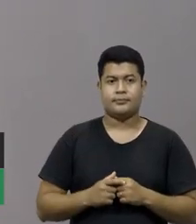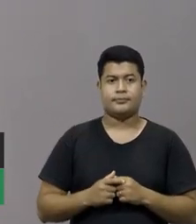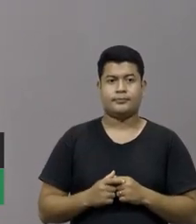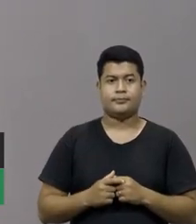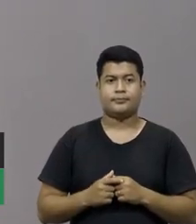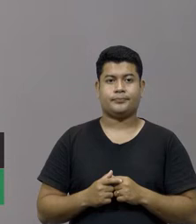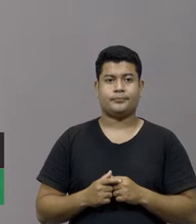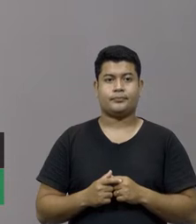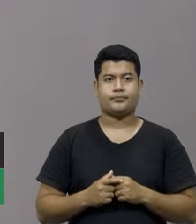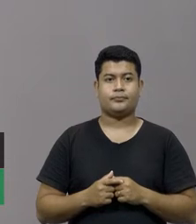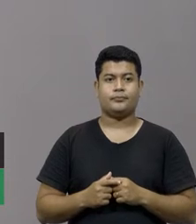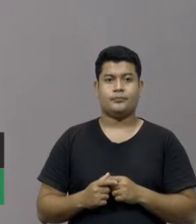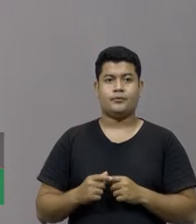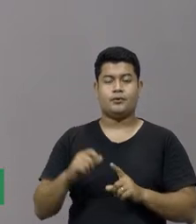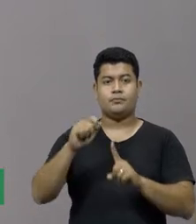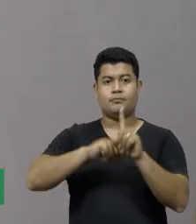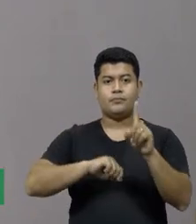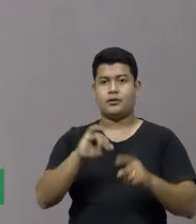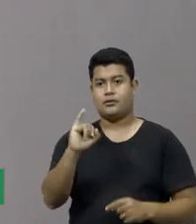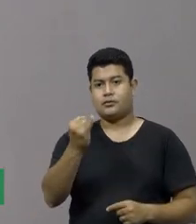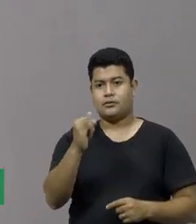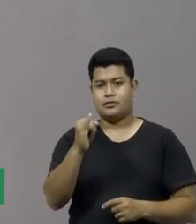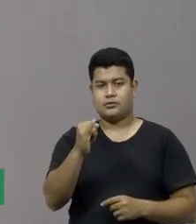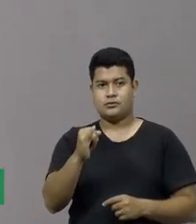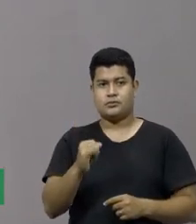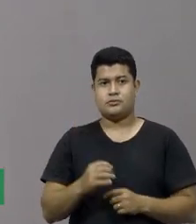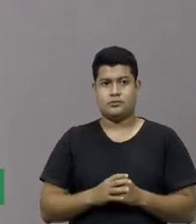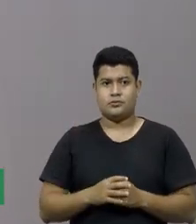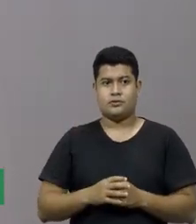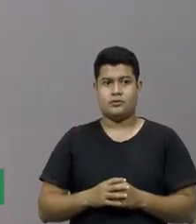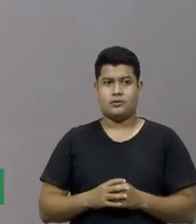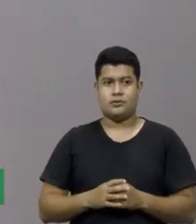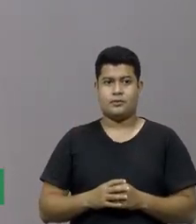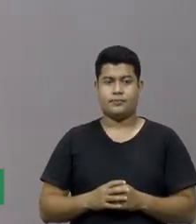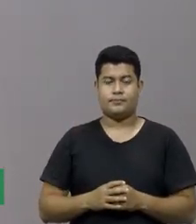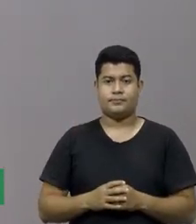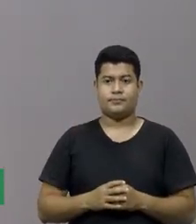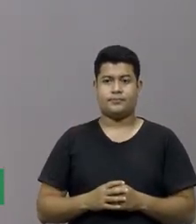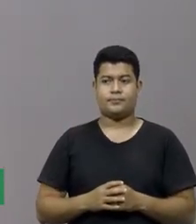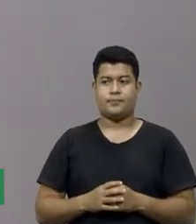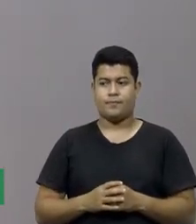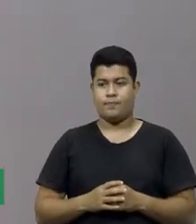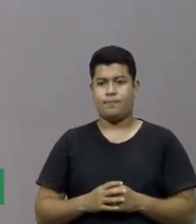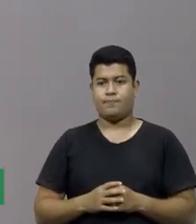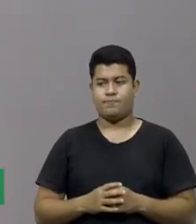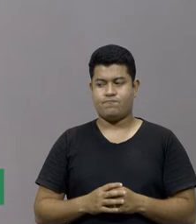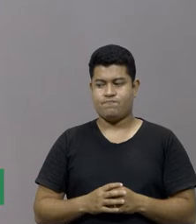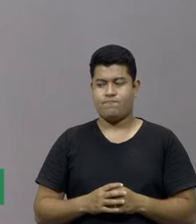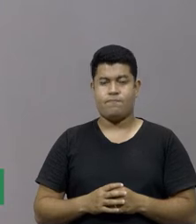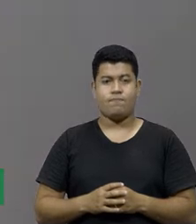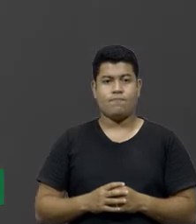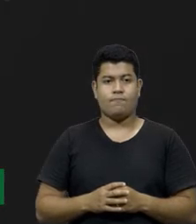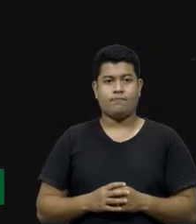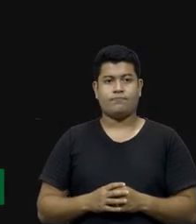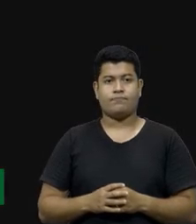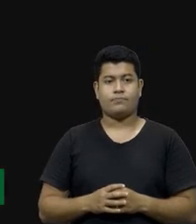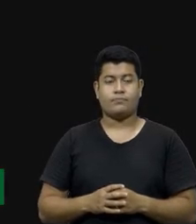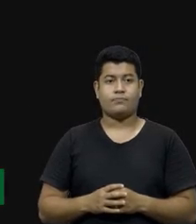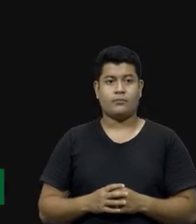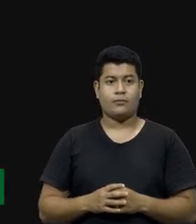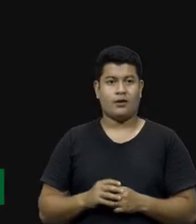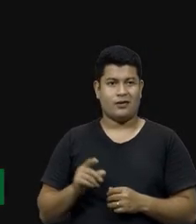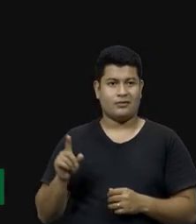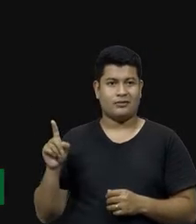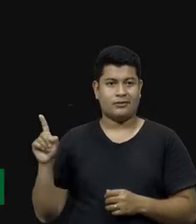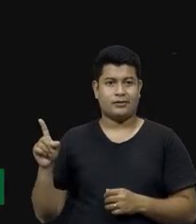Volta lá aquela outra foto, de janeiro. Eu nem vou falar. Volta. Eu nem vou falar de uma,